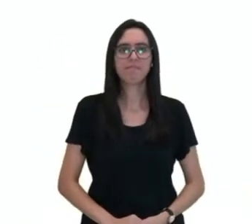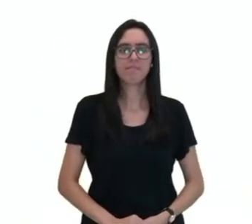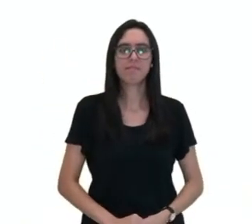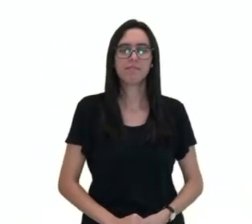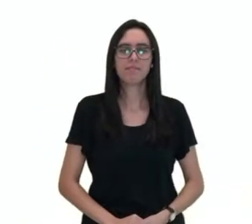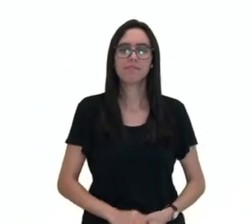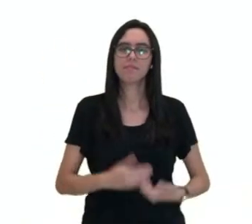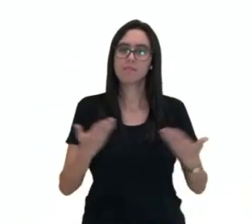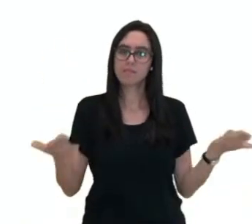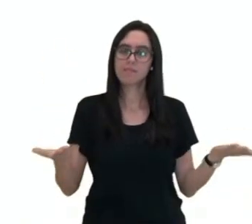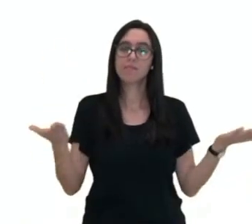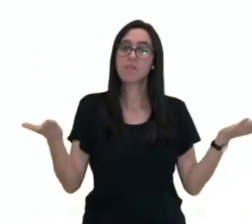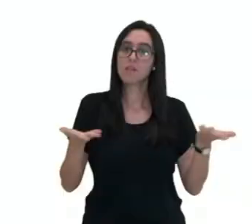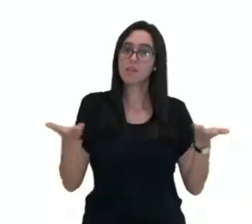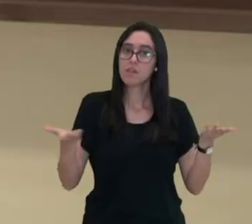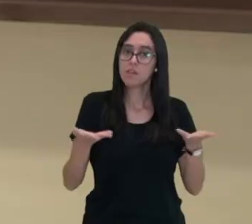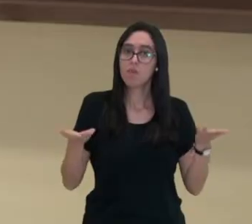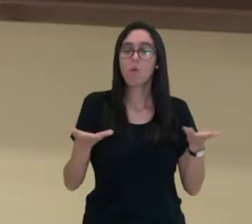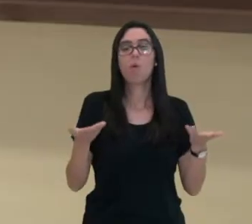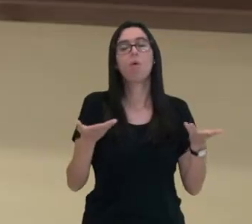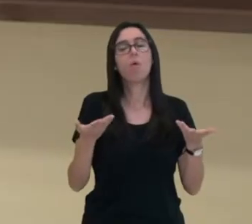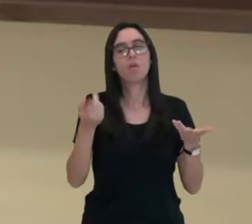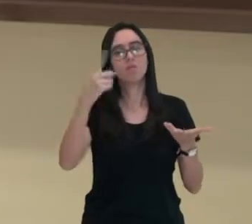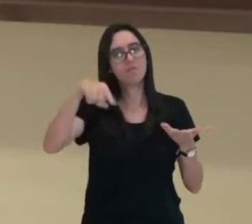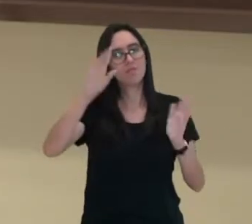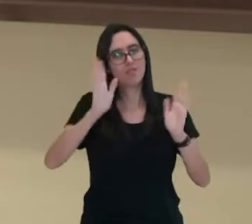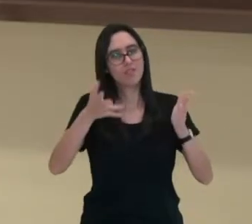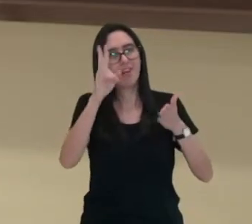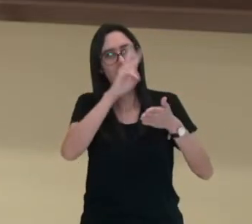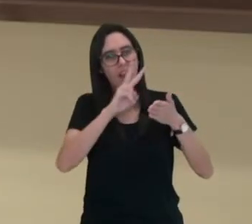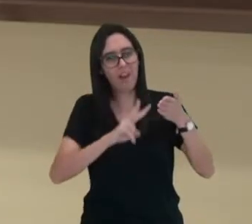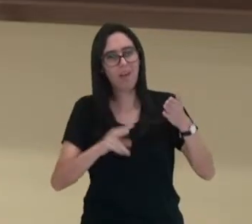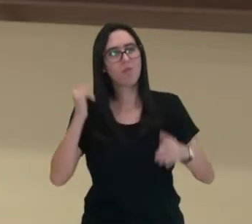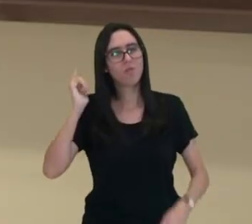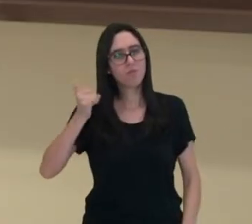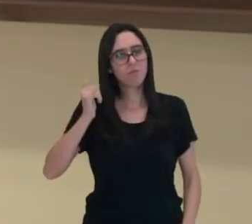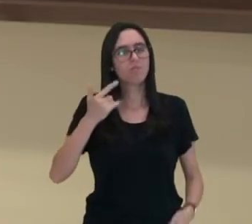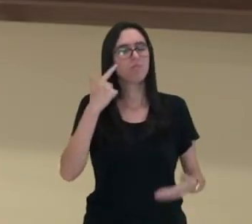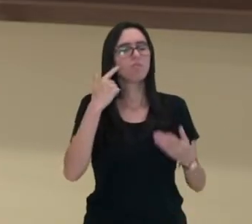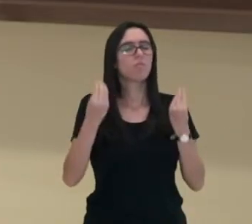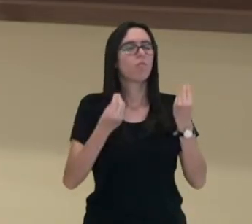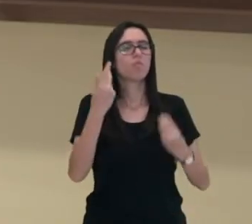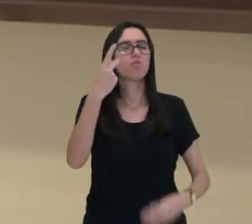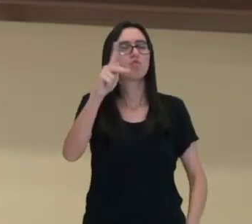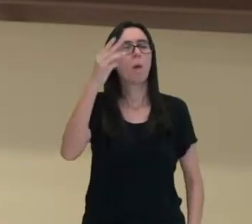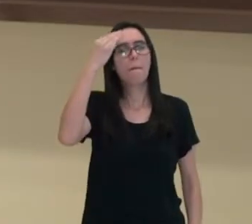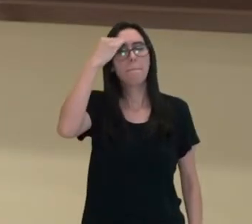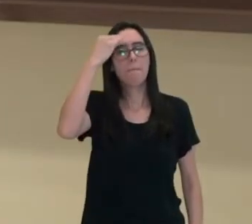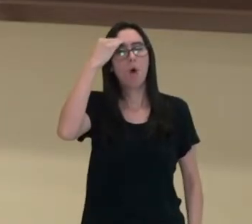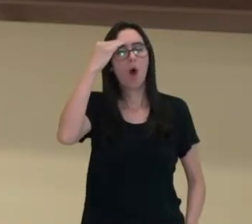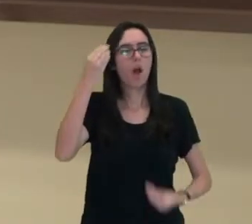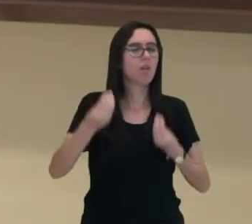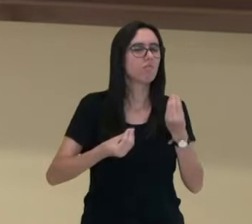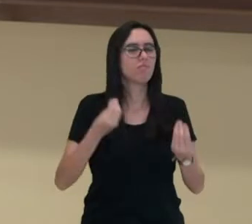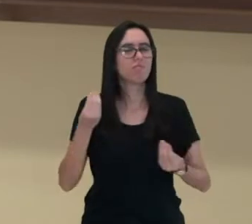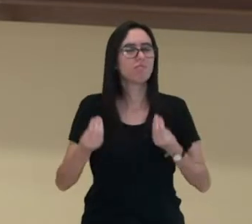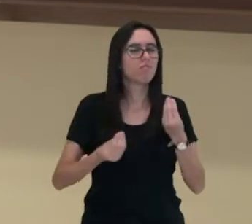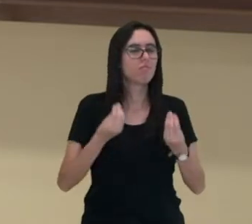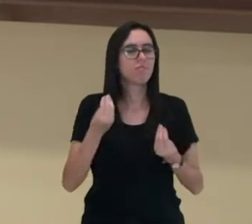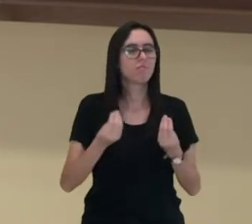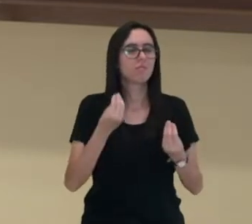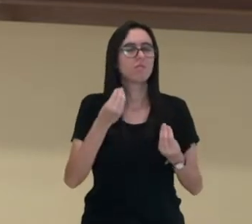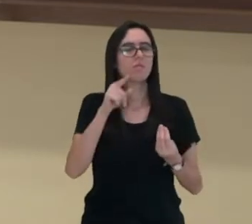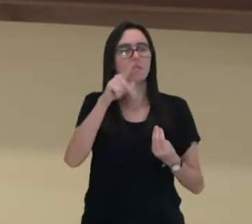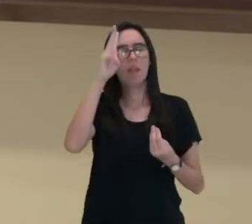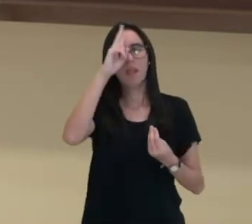E agora que vocês tiveram a oportunidade de ler o conto, vamos ver aqui como que está a memória de vocês e a capacidade de vocês de fazer algumas